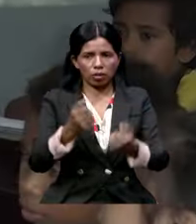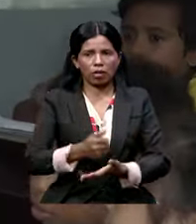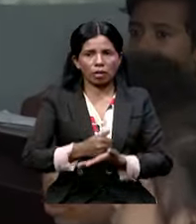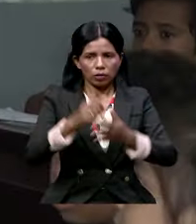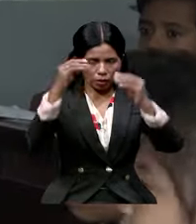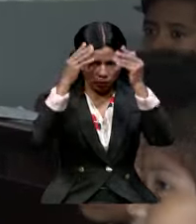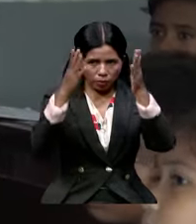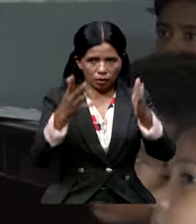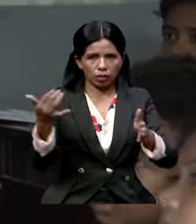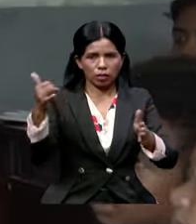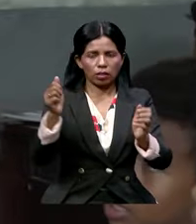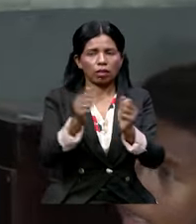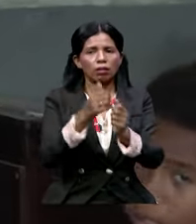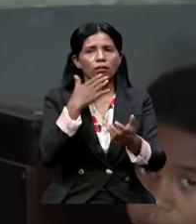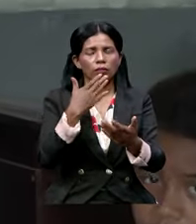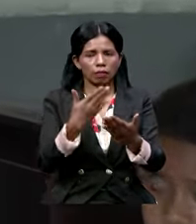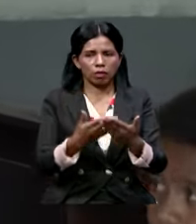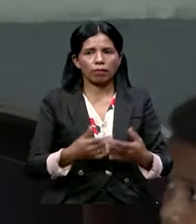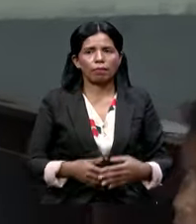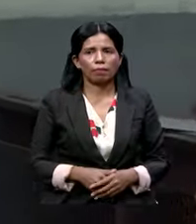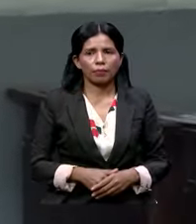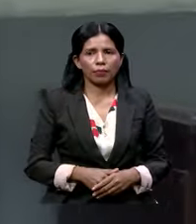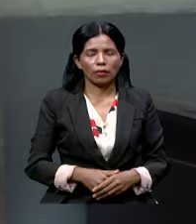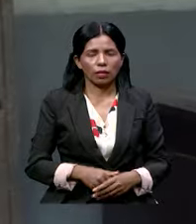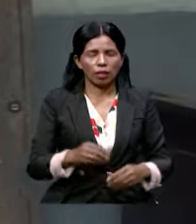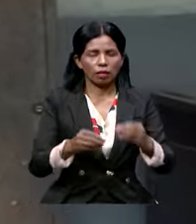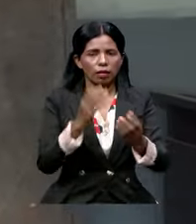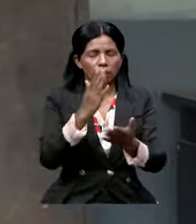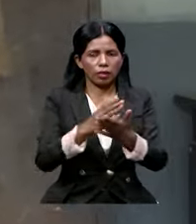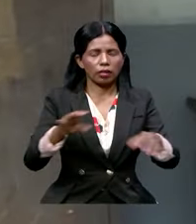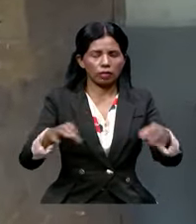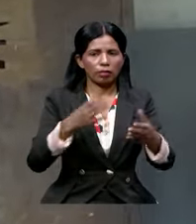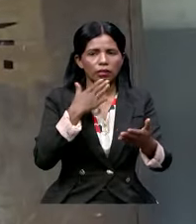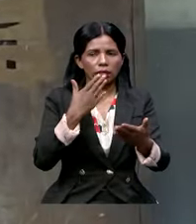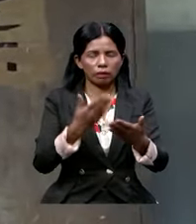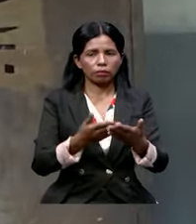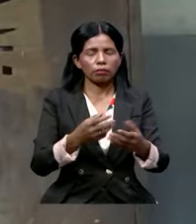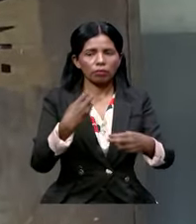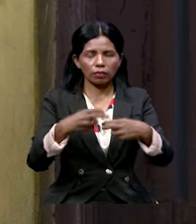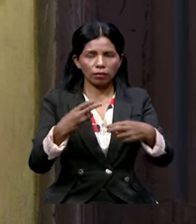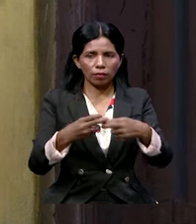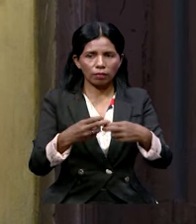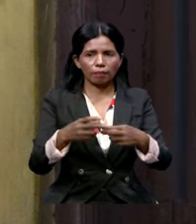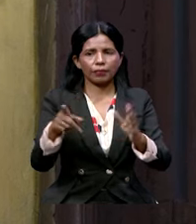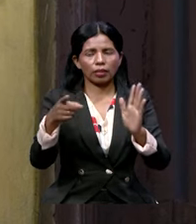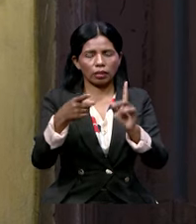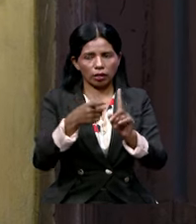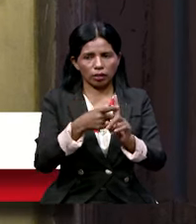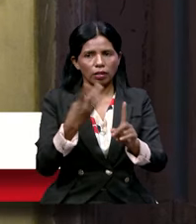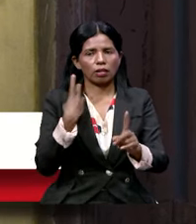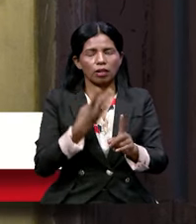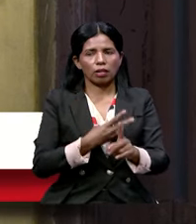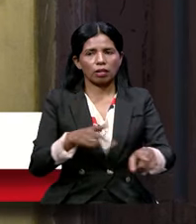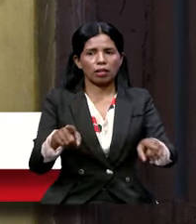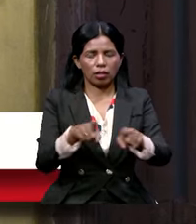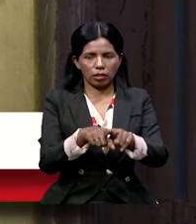professor Sira Rodigno. Se reforma obrigatória maka ni impacto ne maka negativo ou va ame mas sa